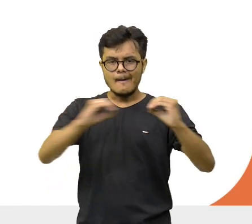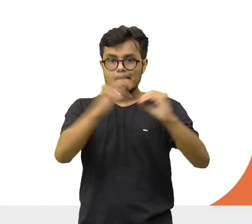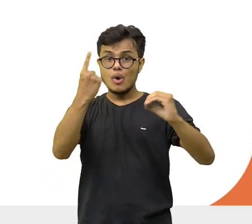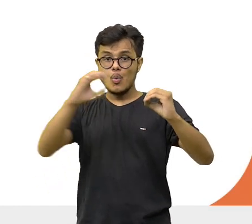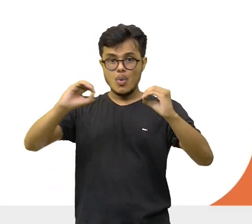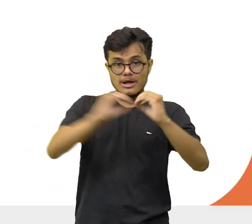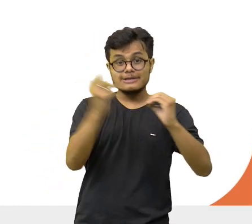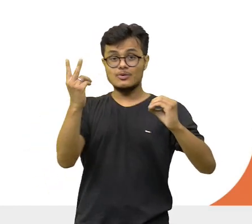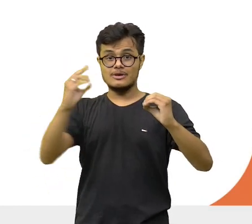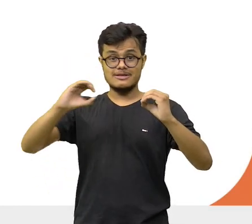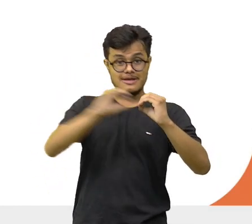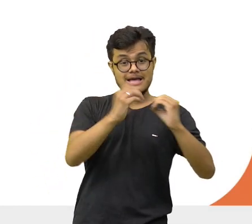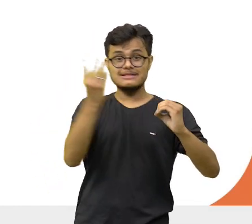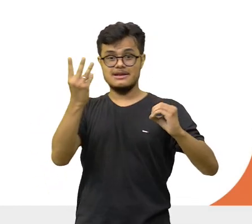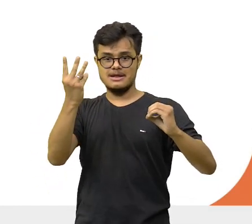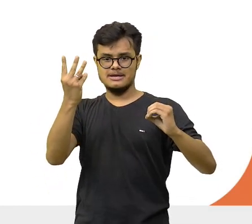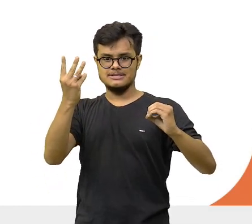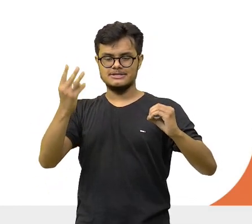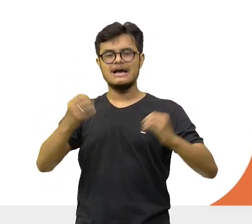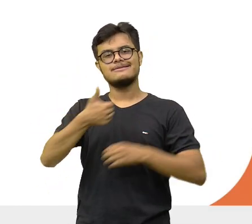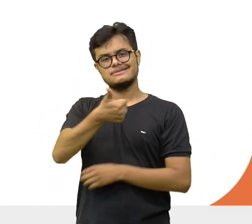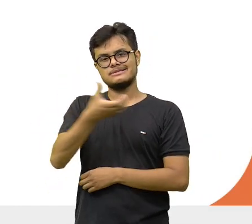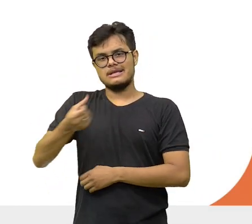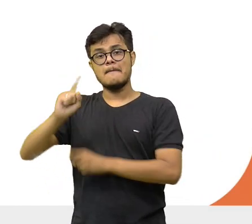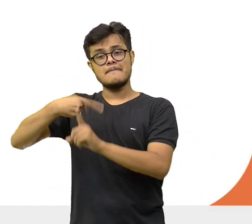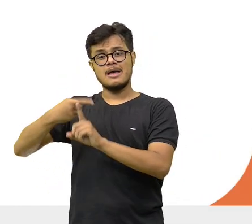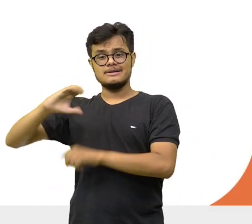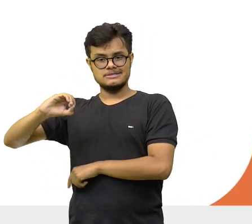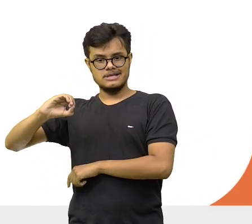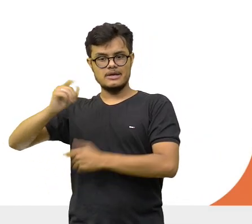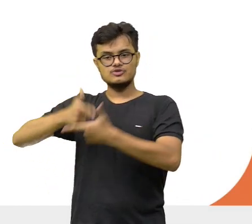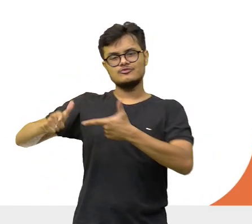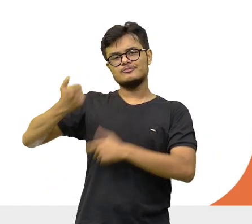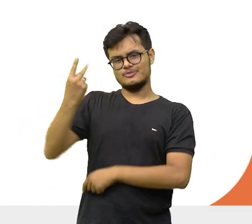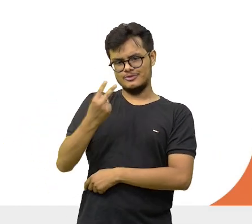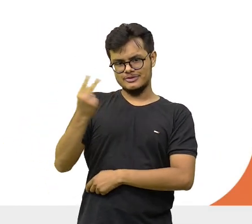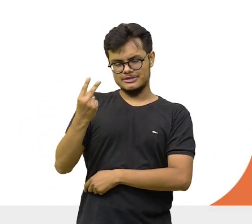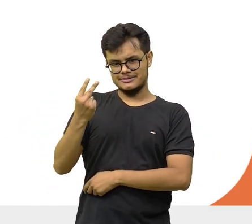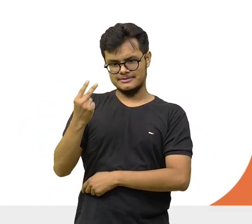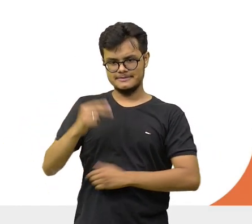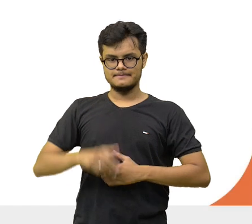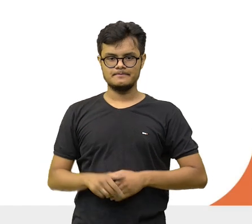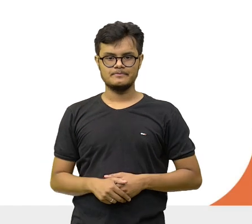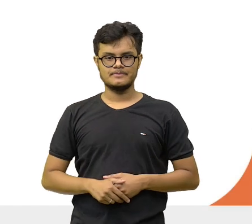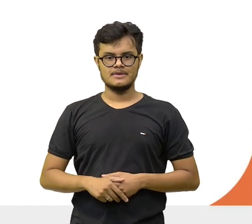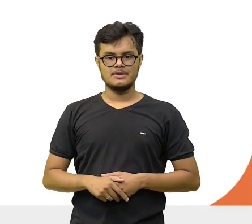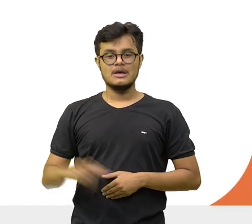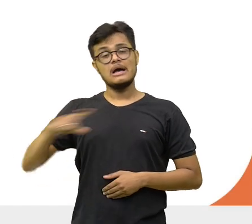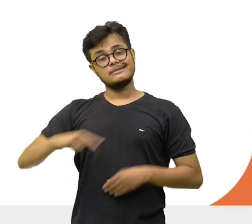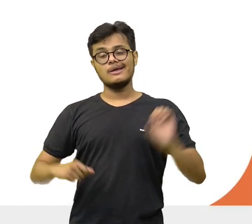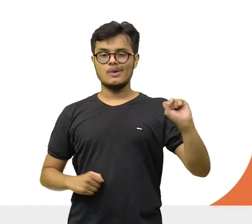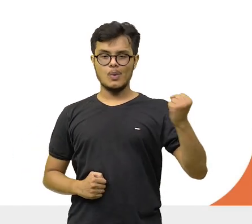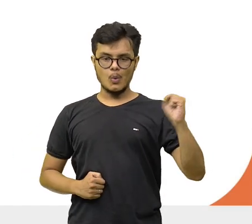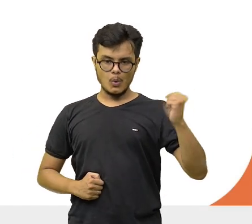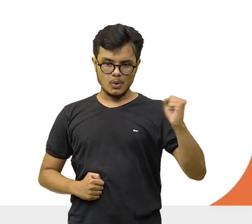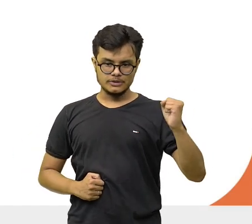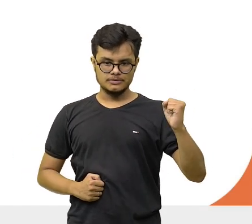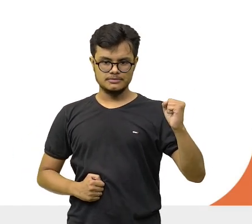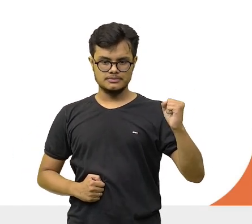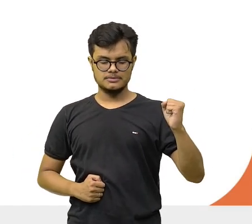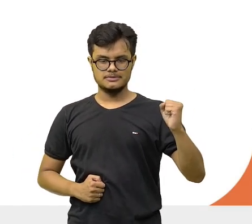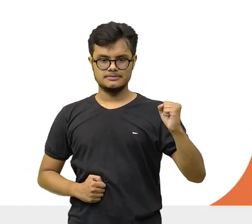primeira bola, que é 0, foi 16 mais 0 dividido por 2. E aqui ficou 8